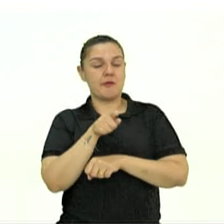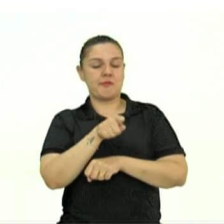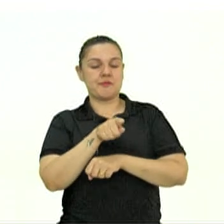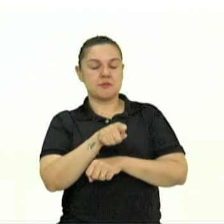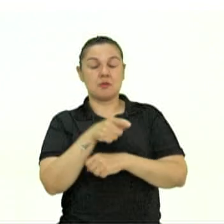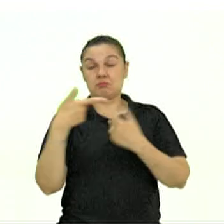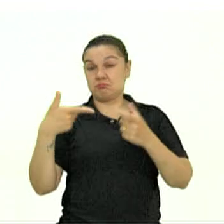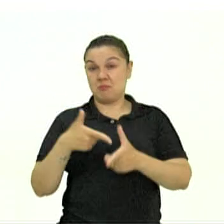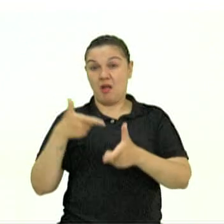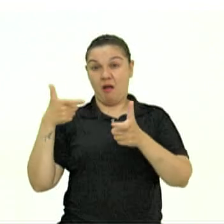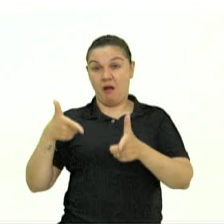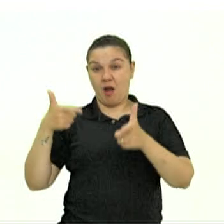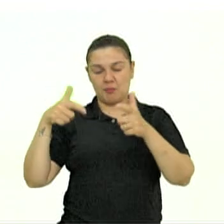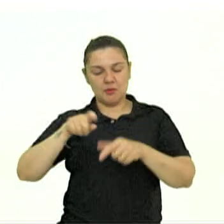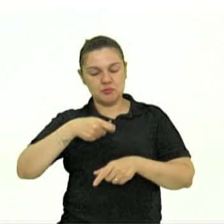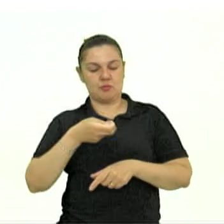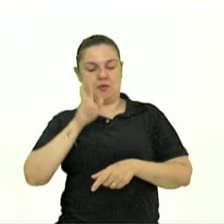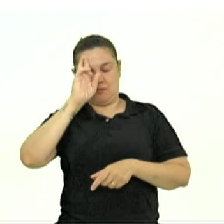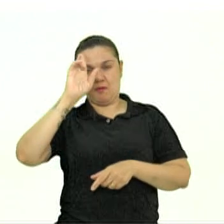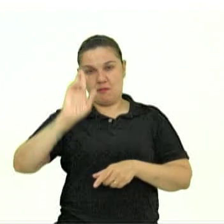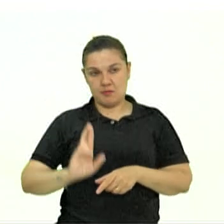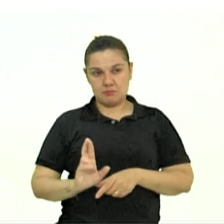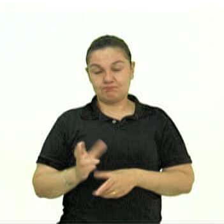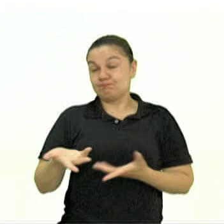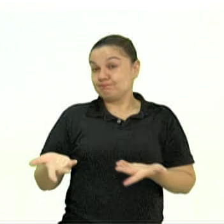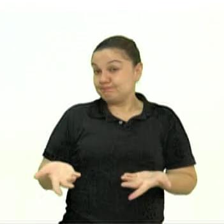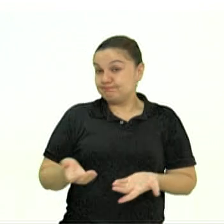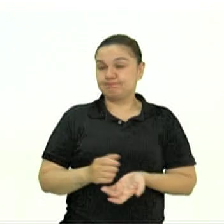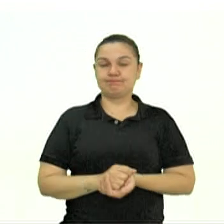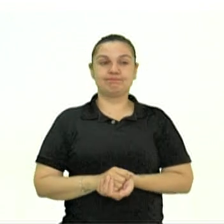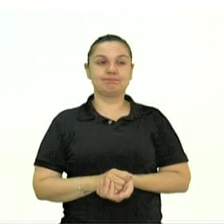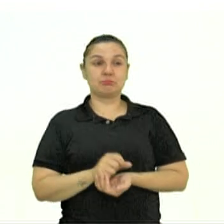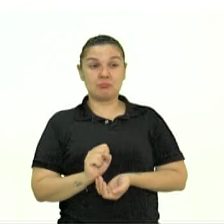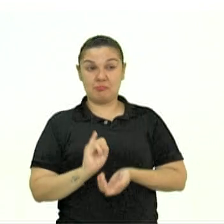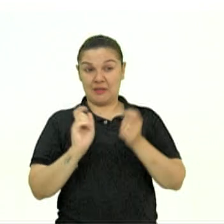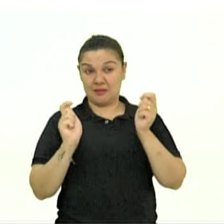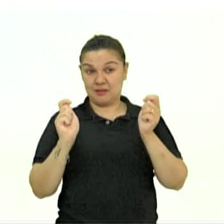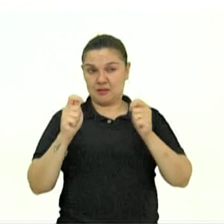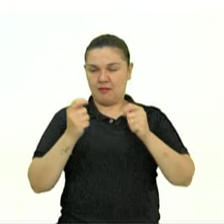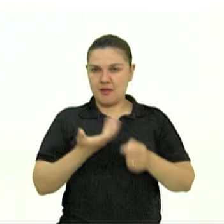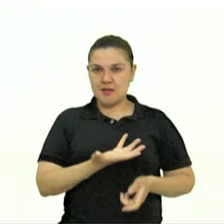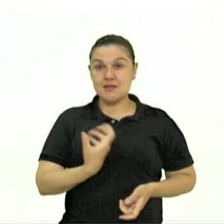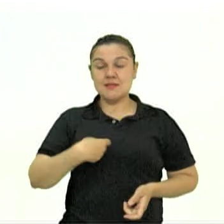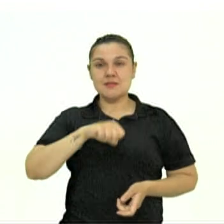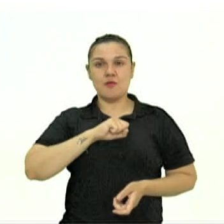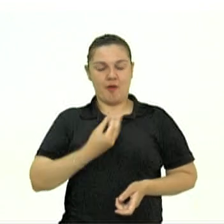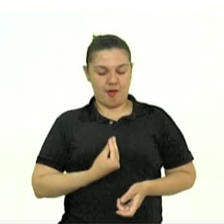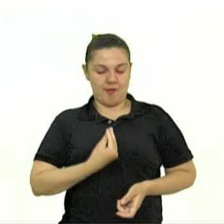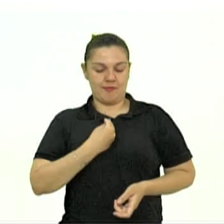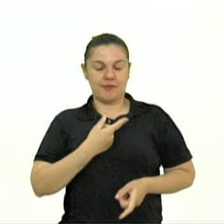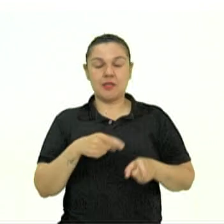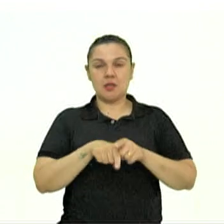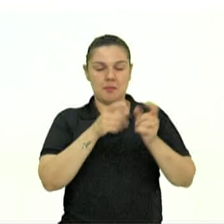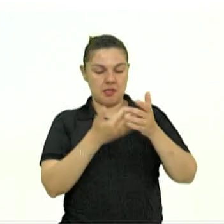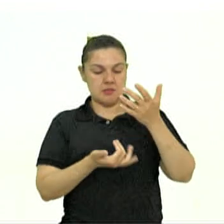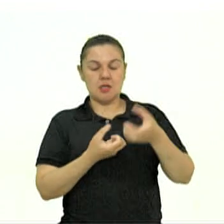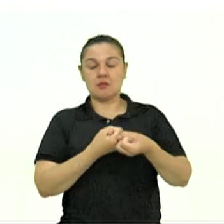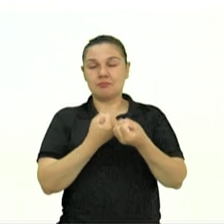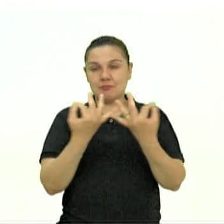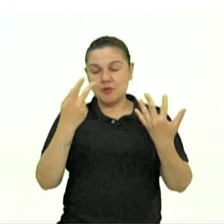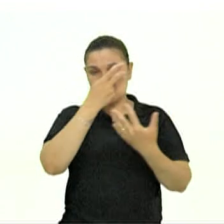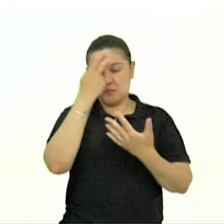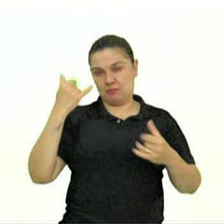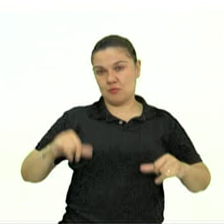as armas dão lugar à razão, Senhor, vejamos se pode salvar a vida e o sangue de tantos